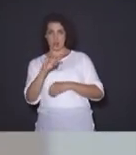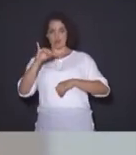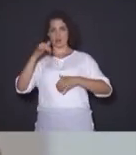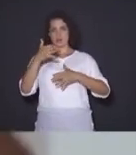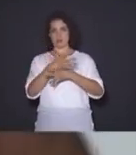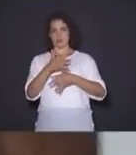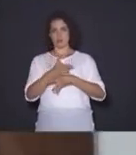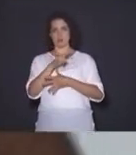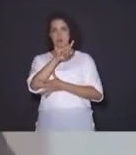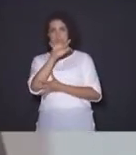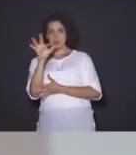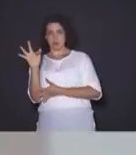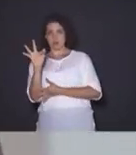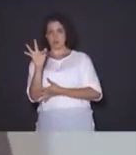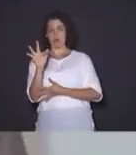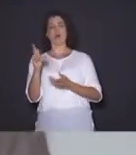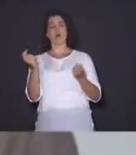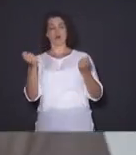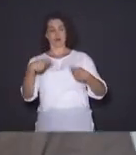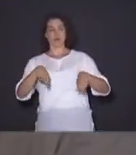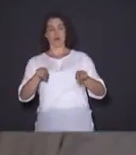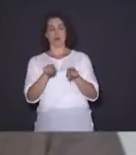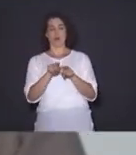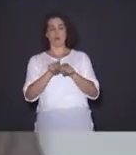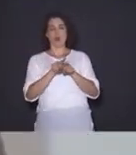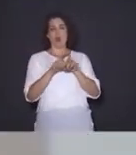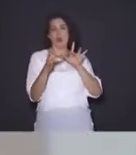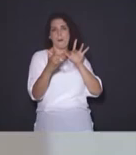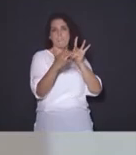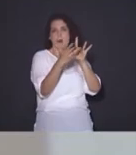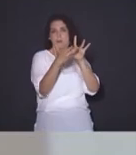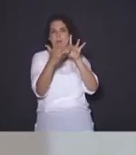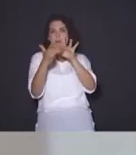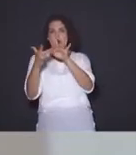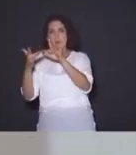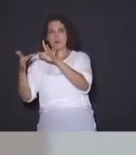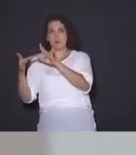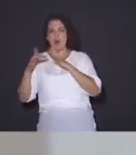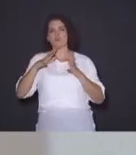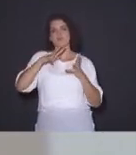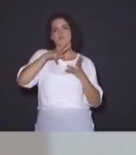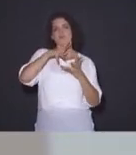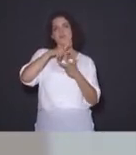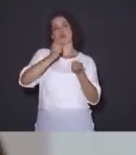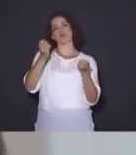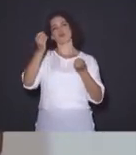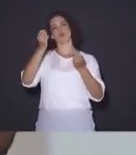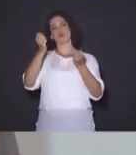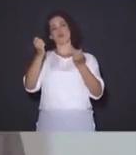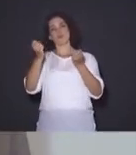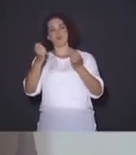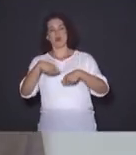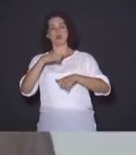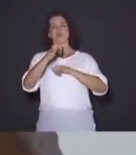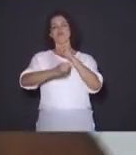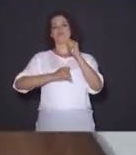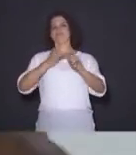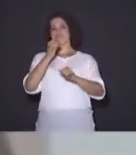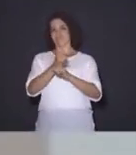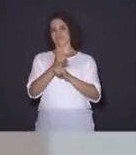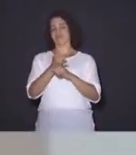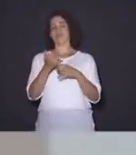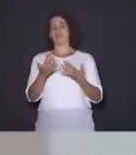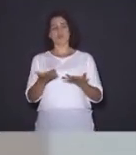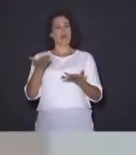ao mesmo tempo que a gente está planetariamente conectado isso é uma possibilidade diferente daquela que quando